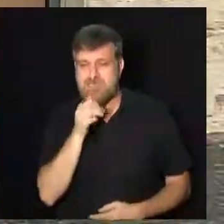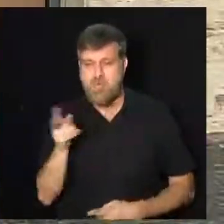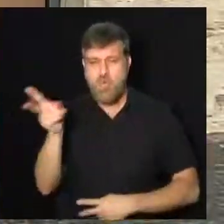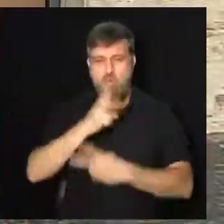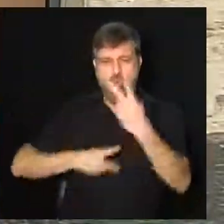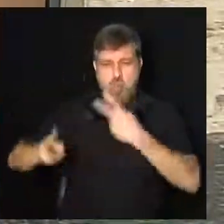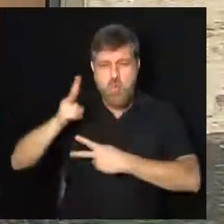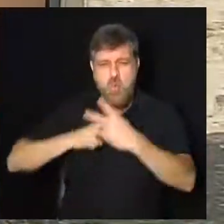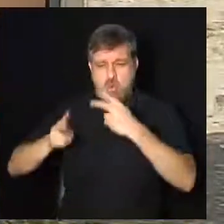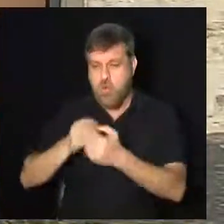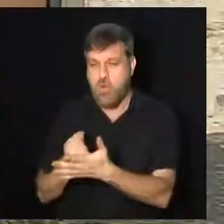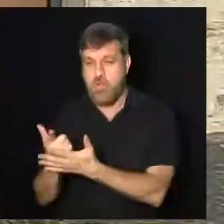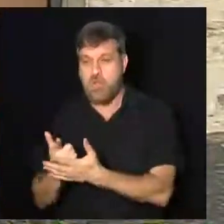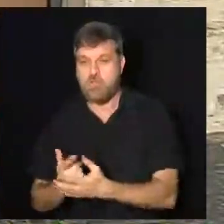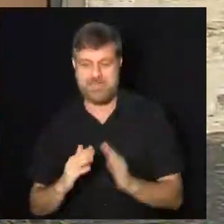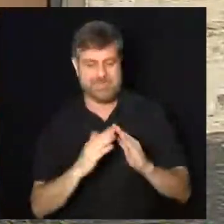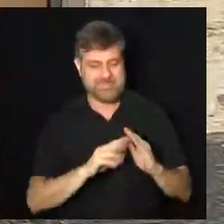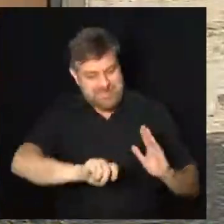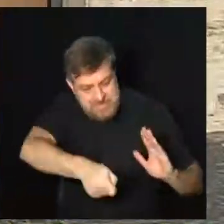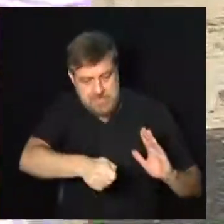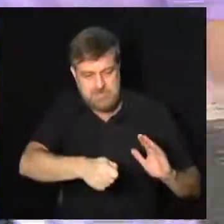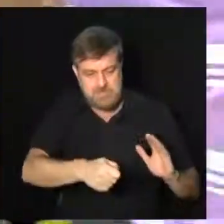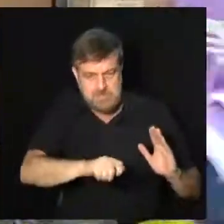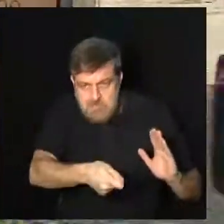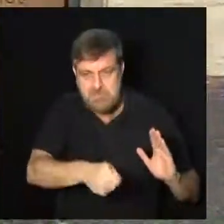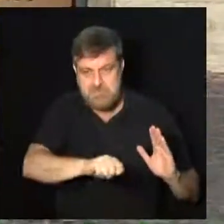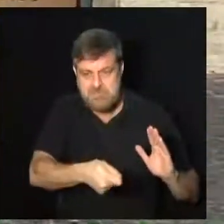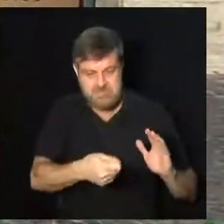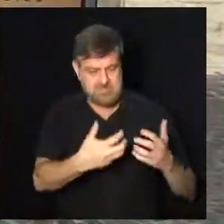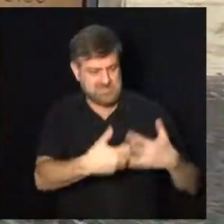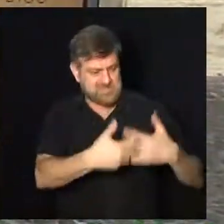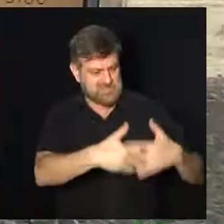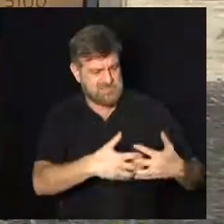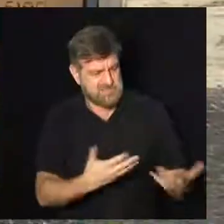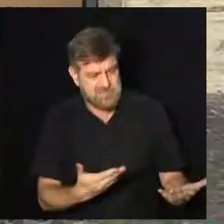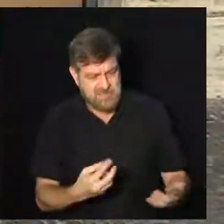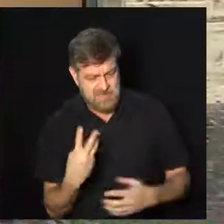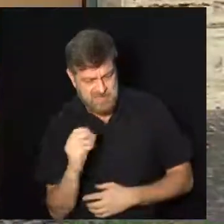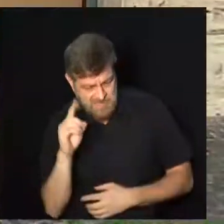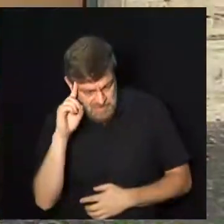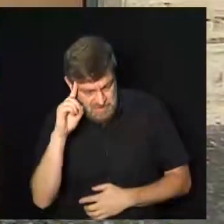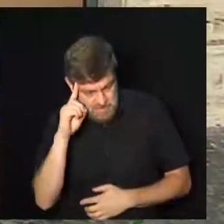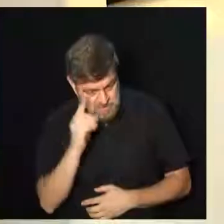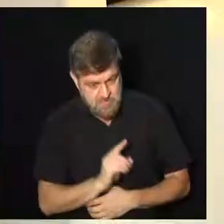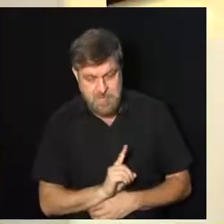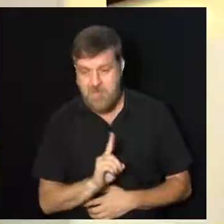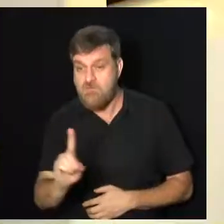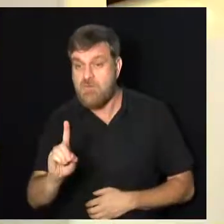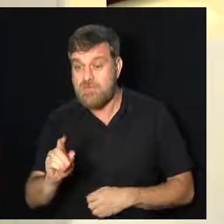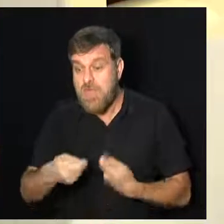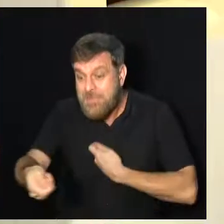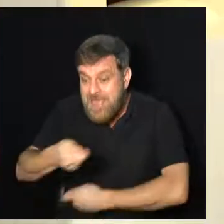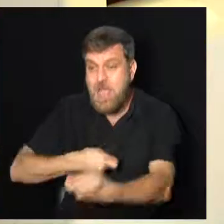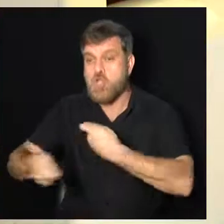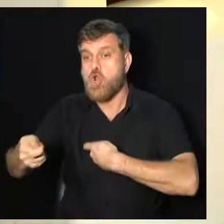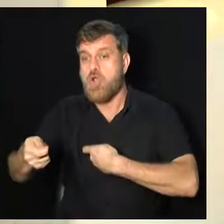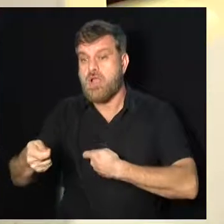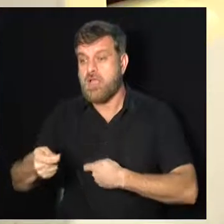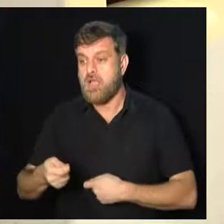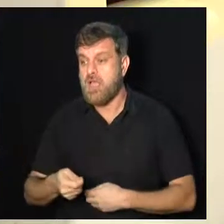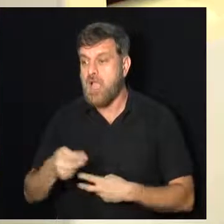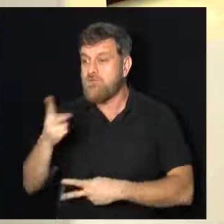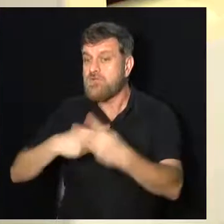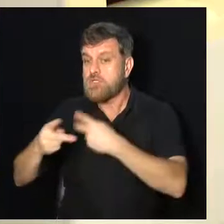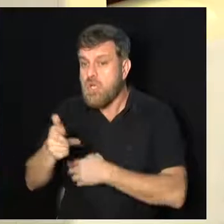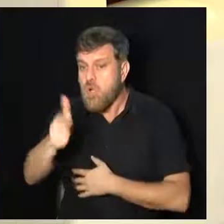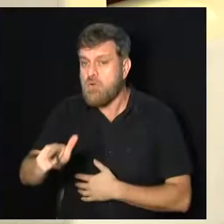de calor, chega em casa, não funciona, ele recebe uma notícia que ele tem 30 dias para trocar, quando ele vai trocar, ele vai receber, já